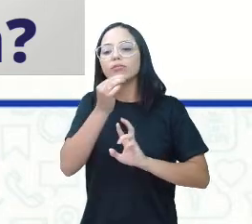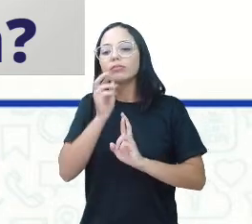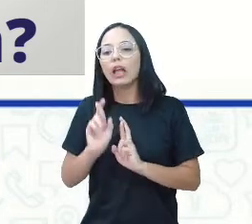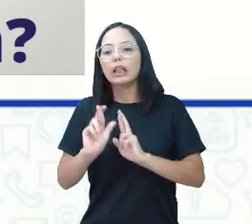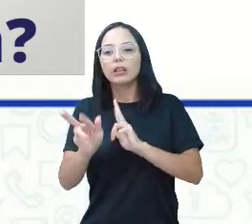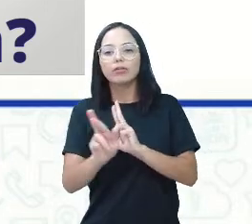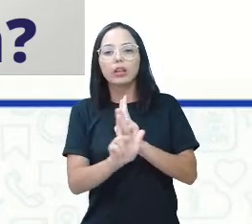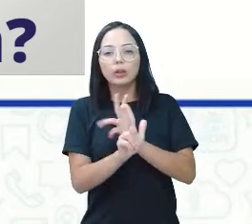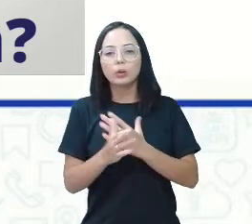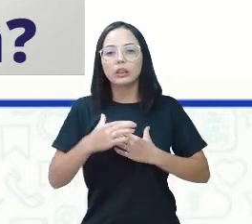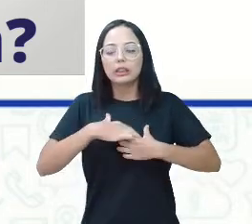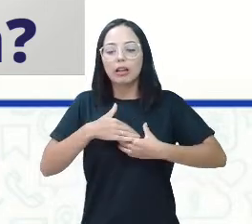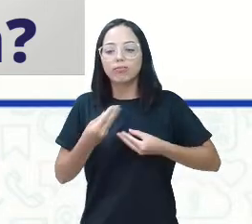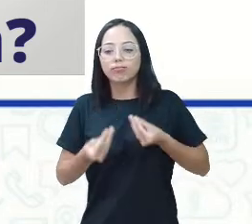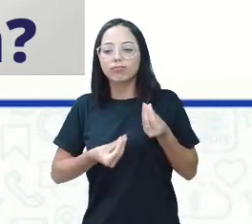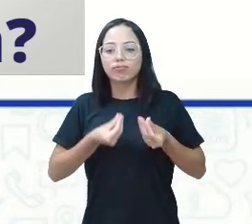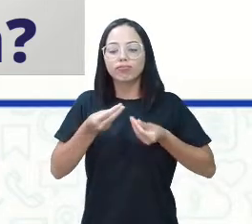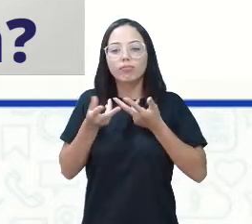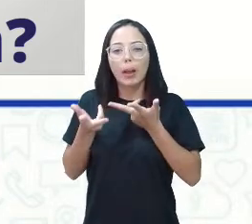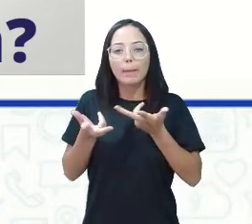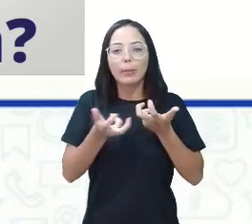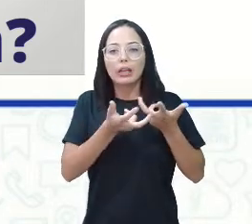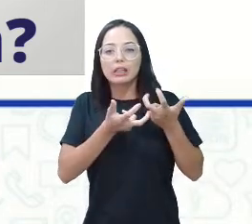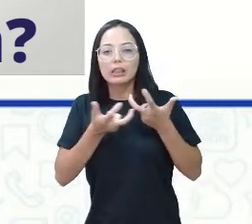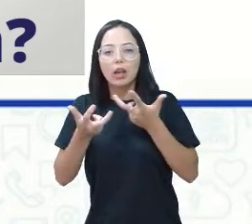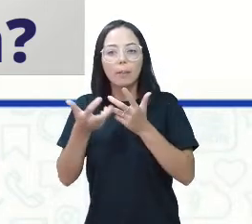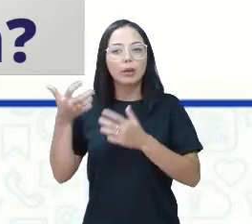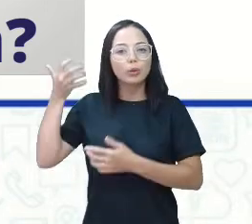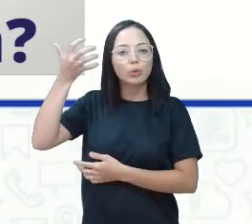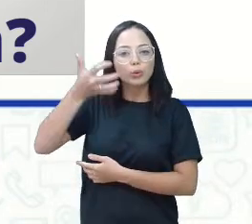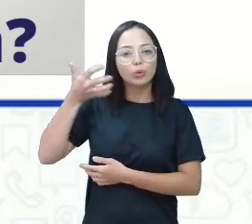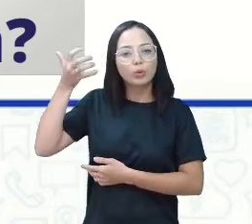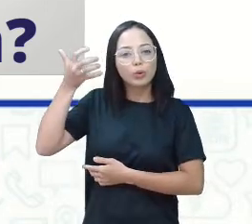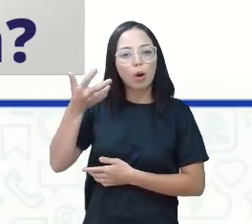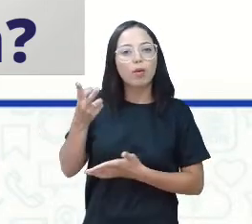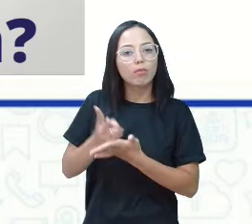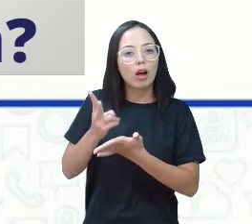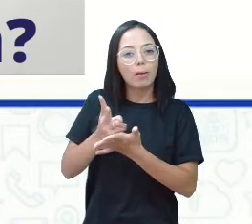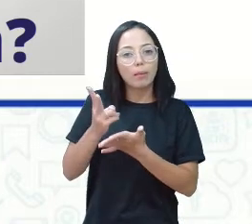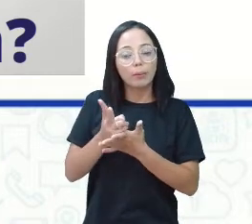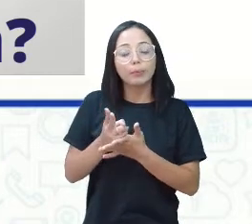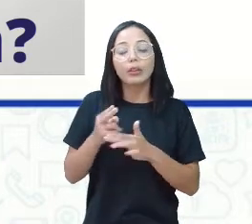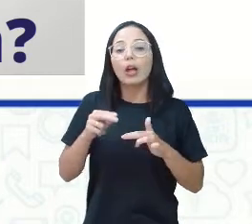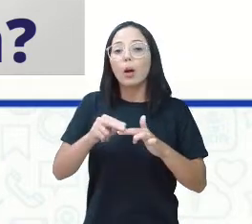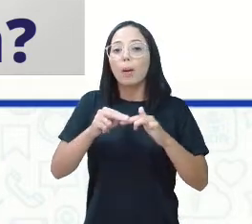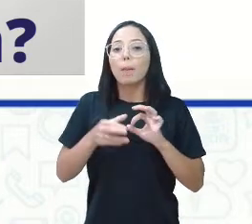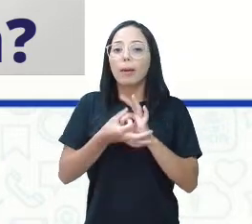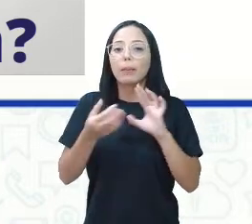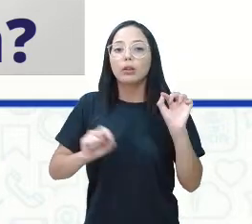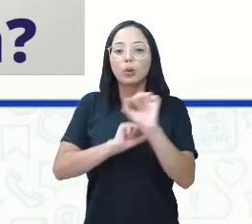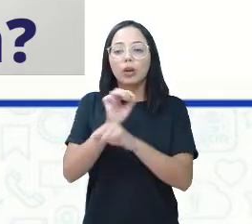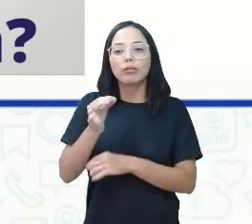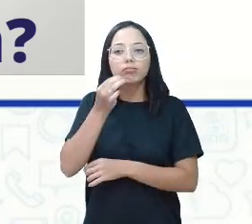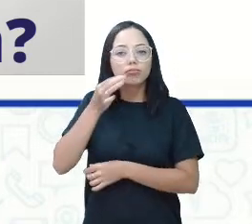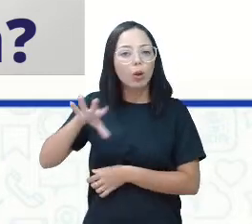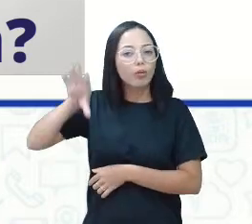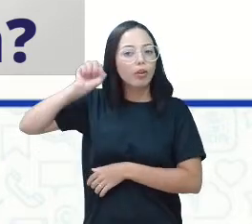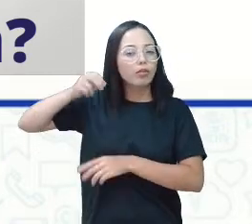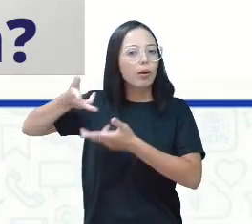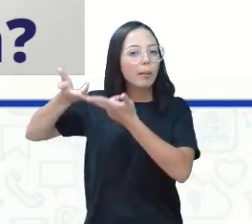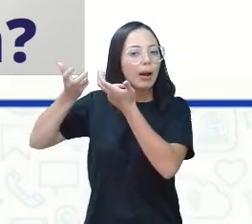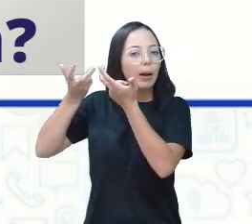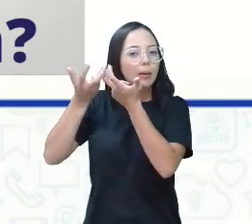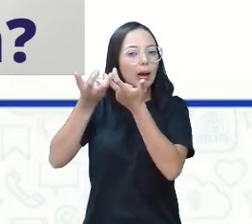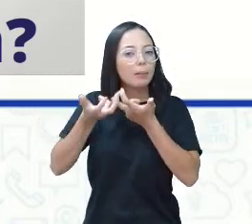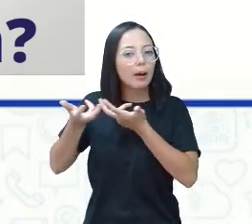de sensibilidade para a detecção de diferentes tons ou frequências. Isso permite que o ouvido perceba todas as